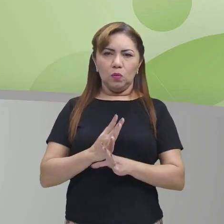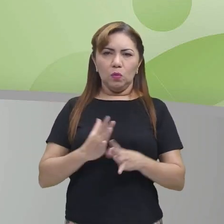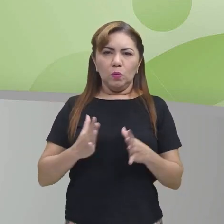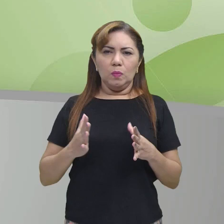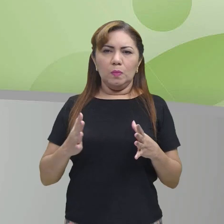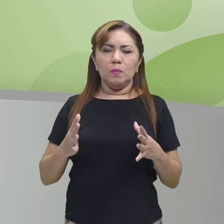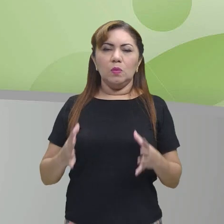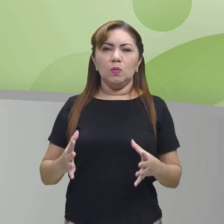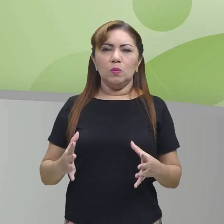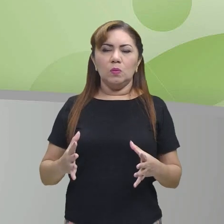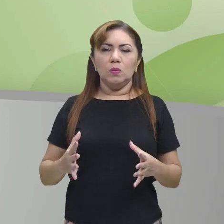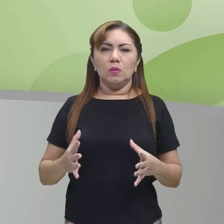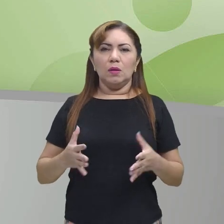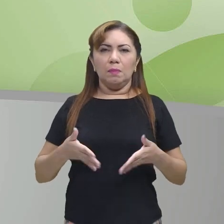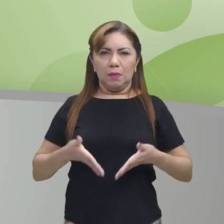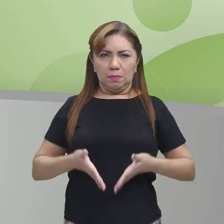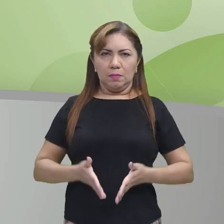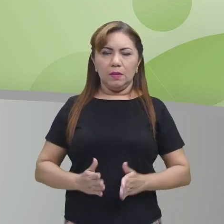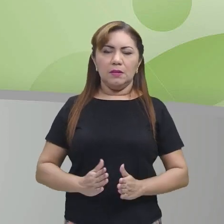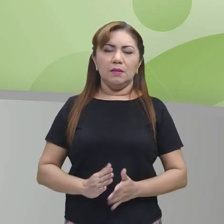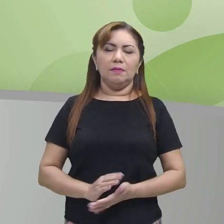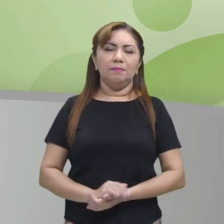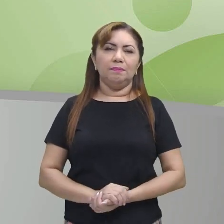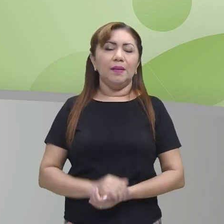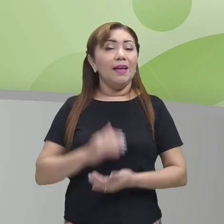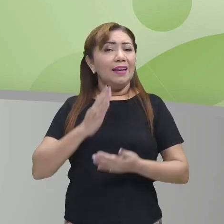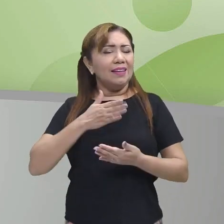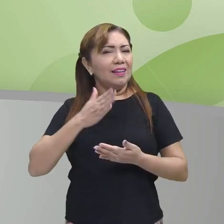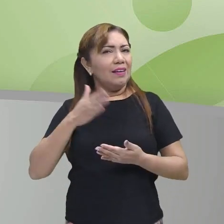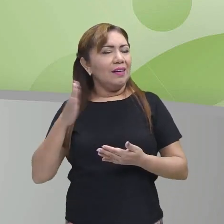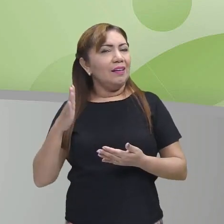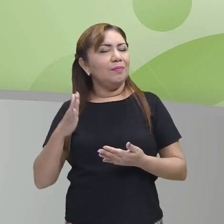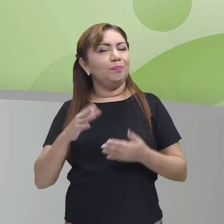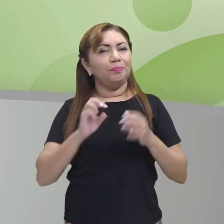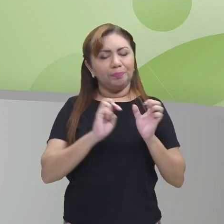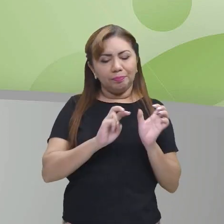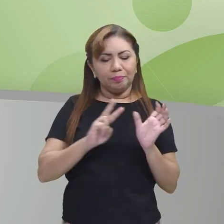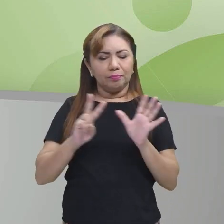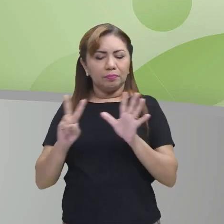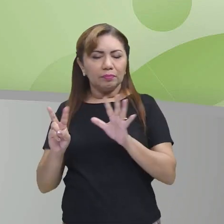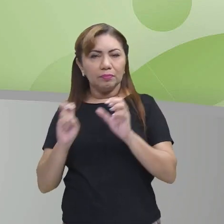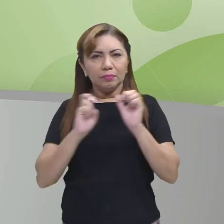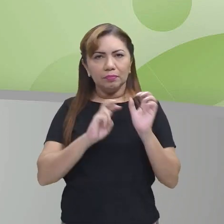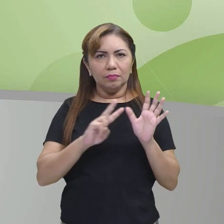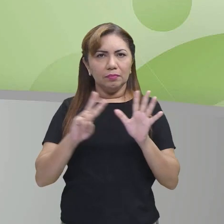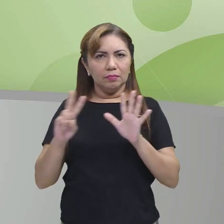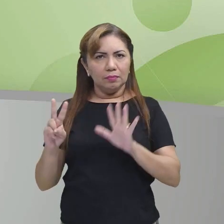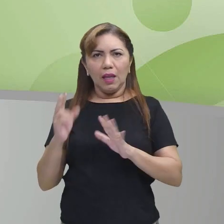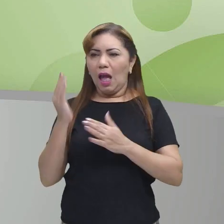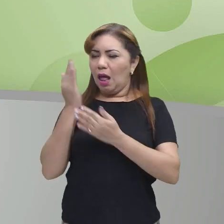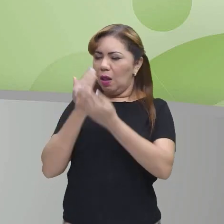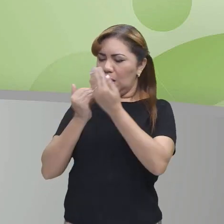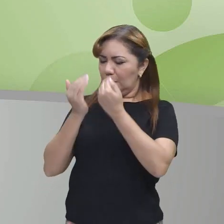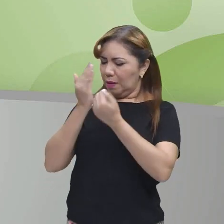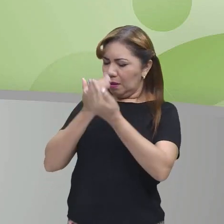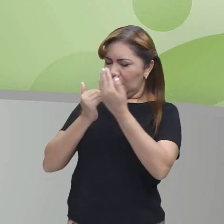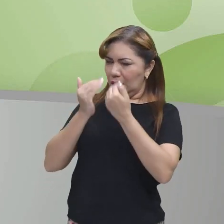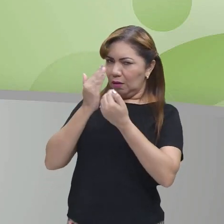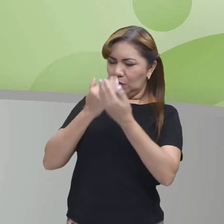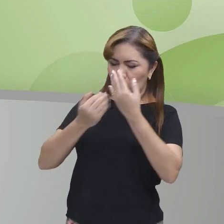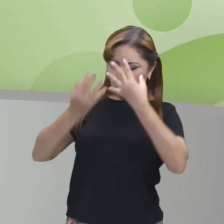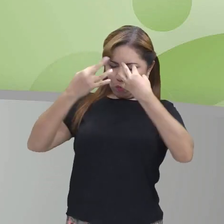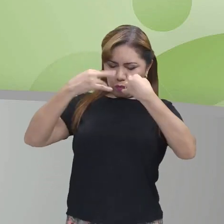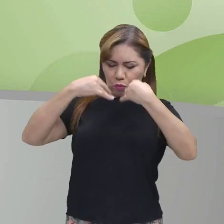o parto. Então, a cada semana o bebê vai recebendo os nutrientes no interior da